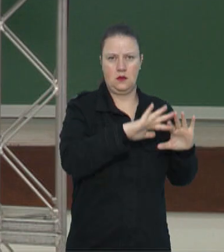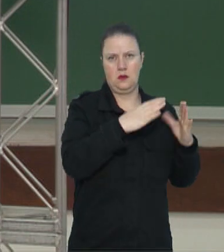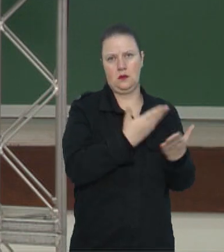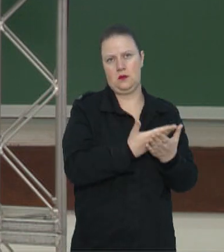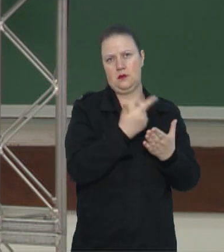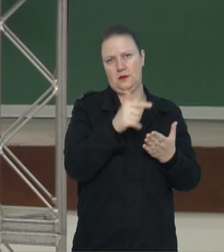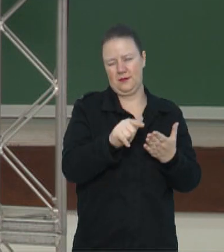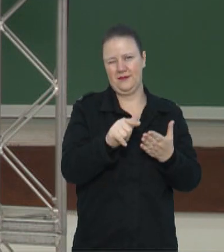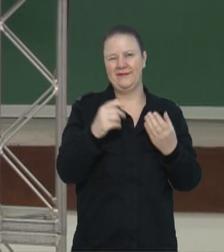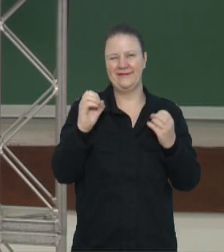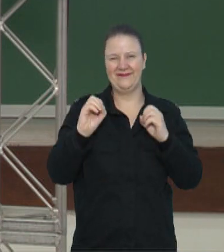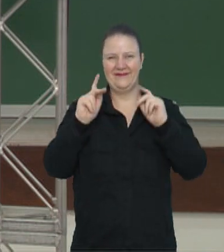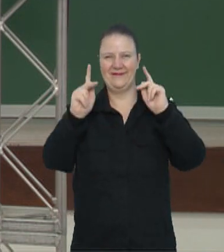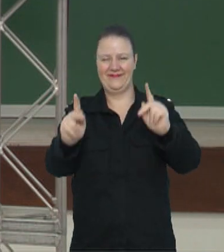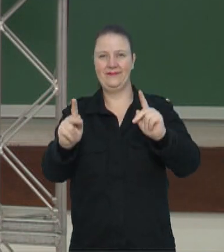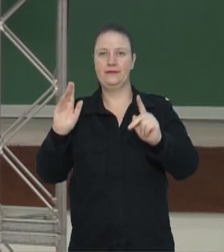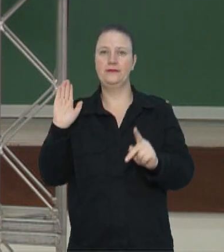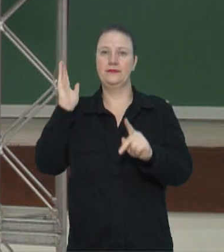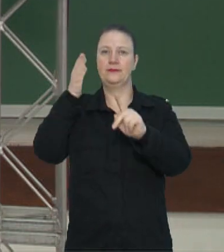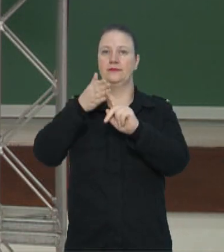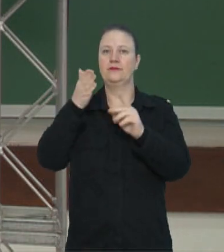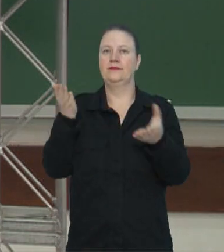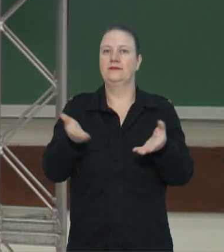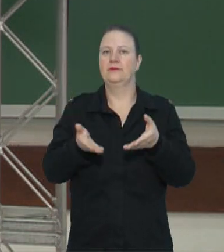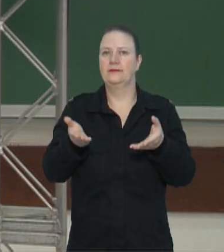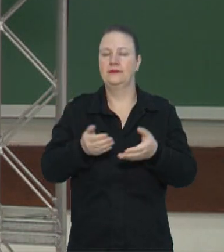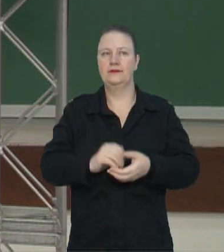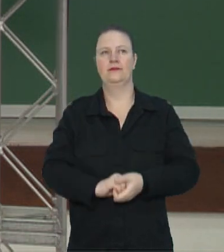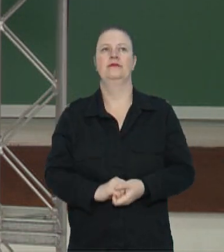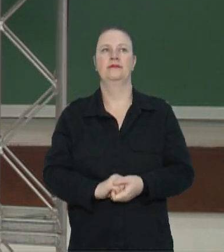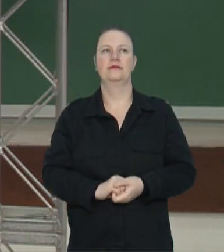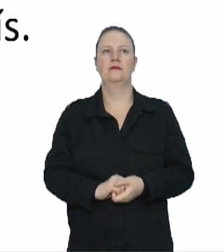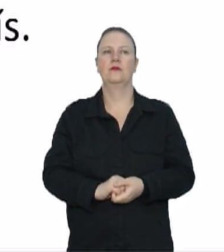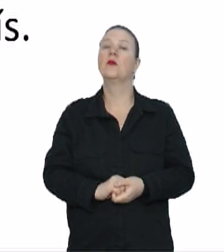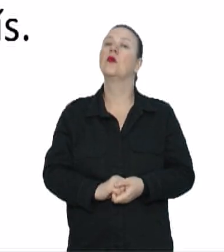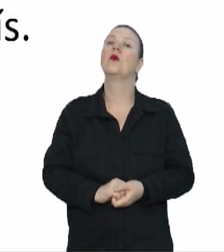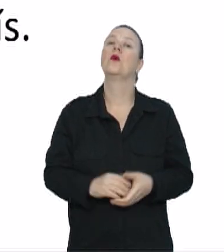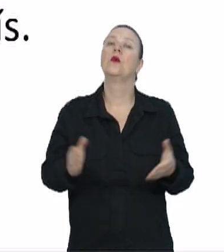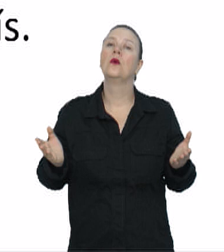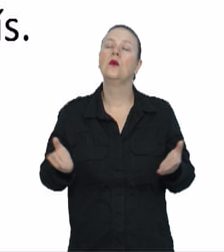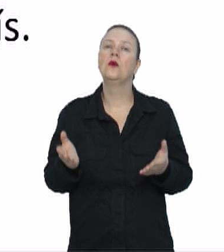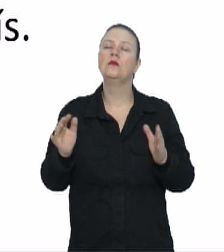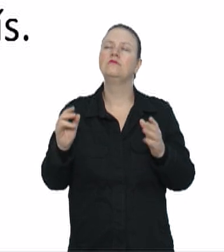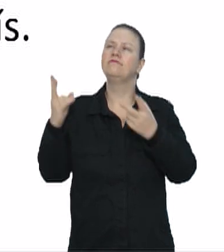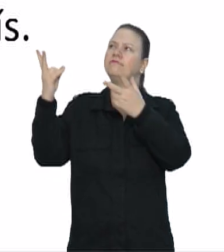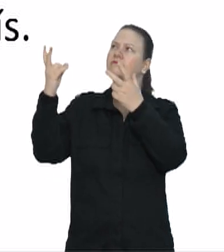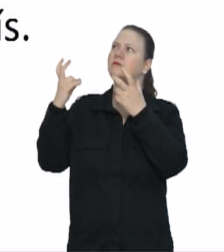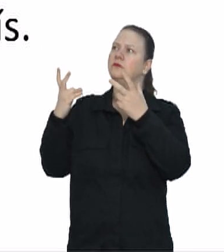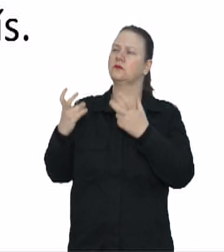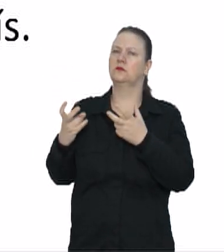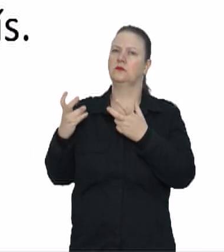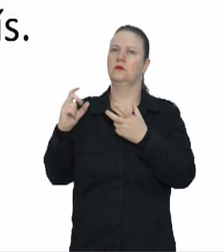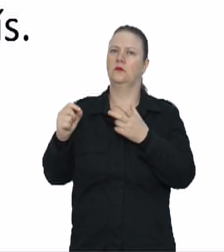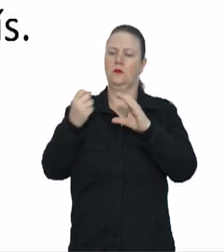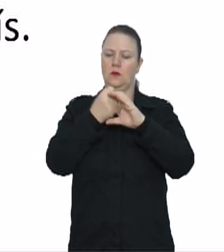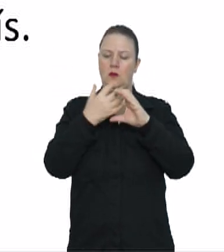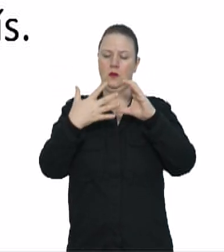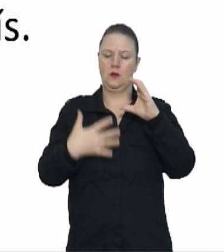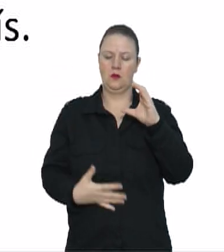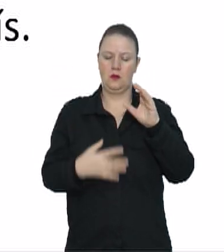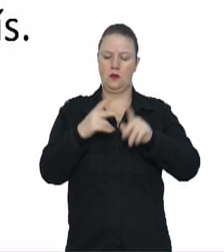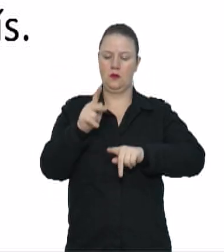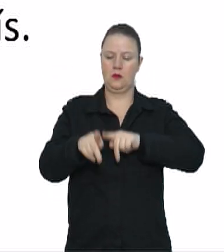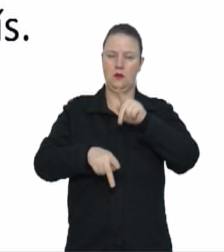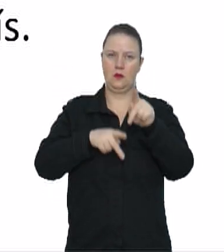então, vamos lá para o objetivo da nossa aula. O que nós pensamos para hoje? Identificar características da população brasileira que